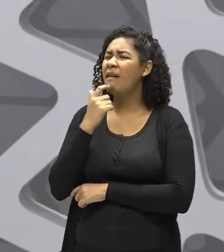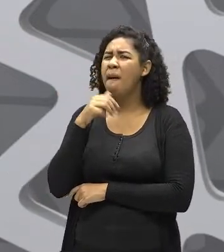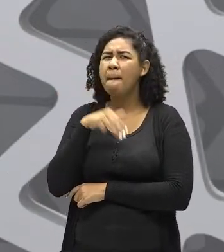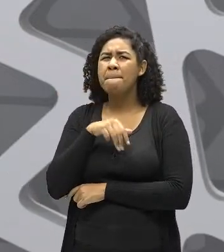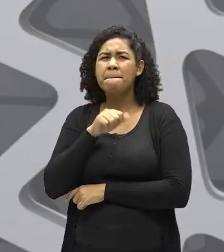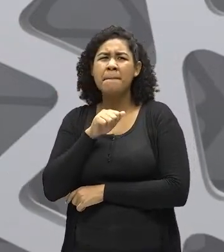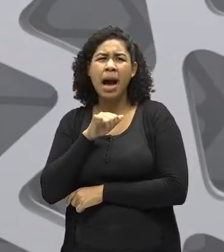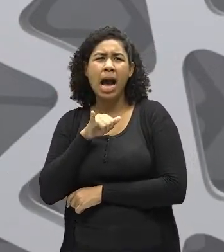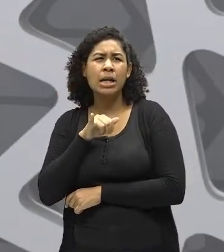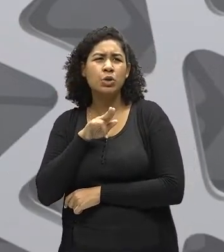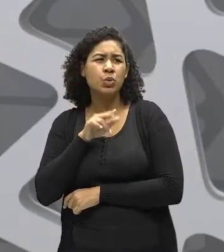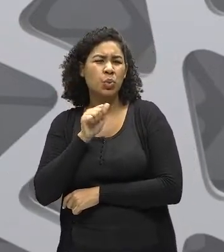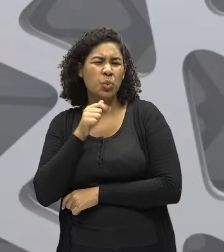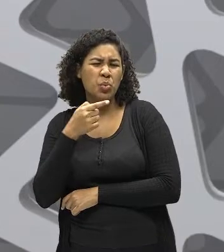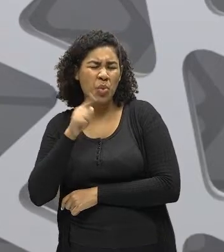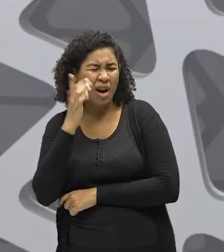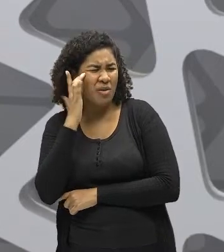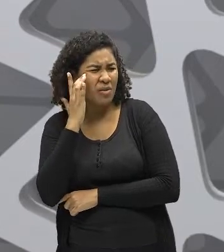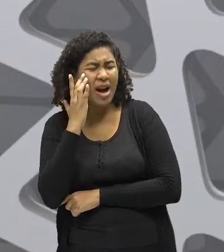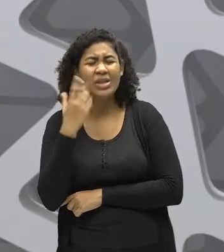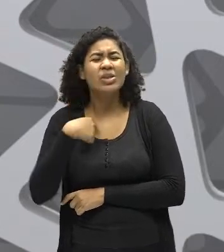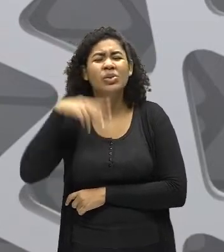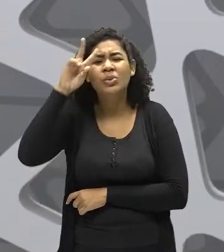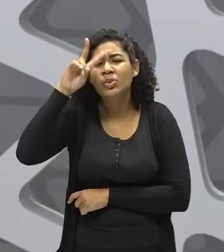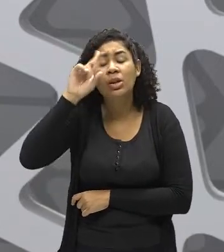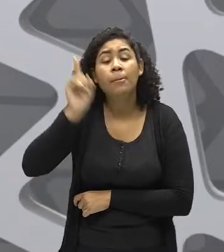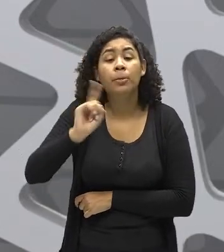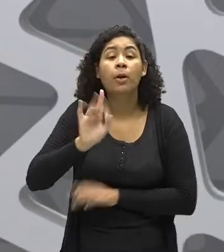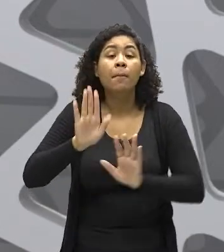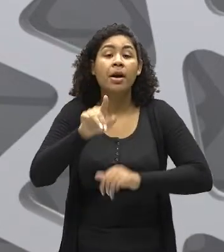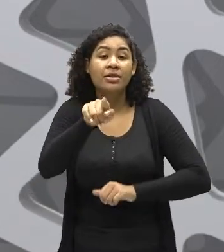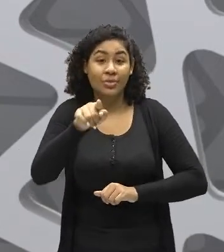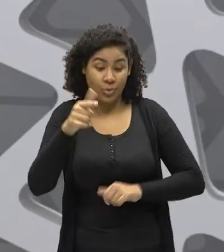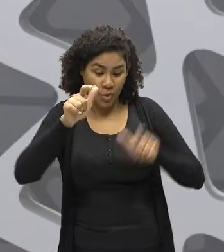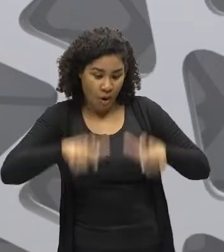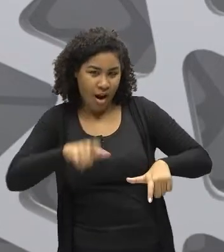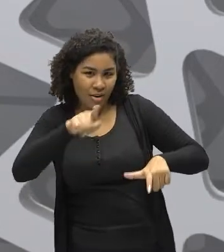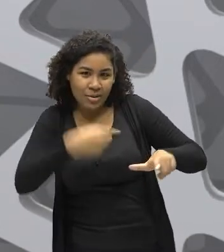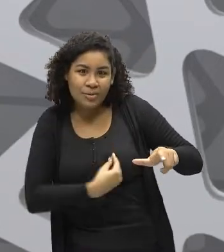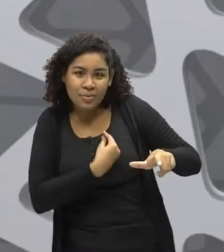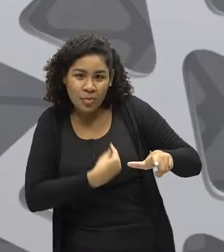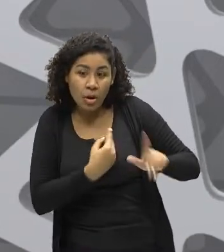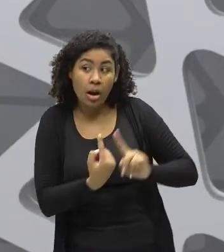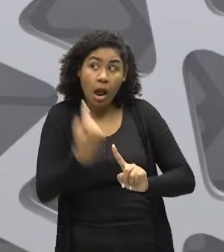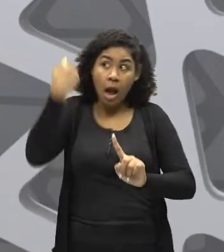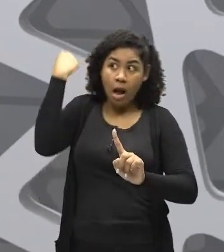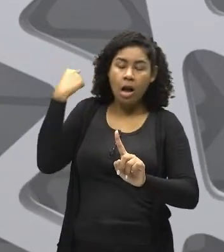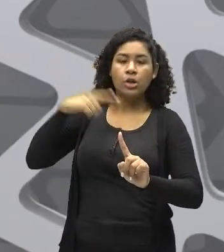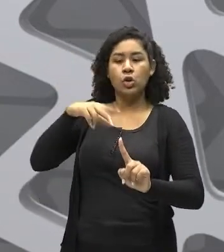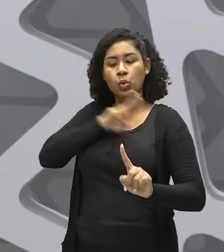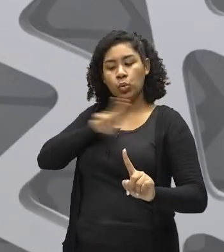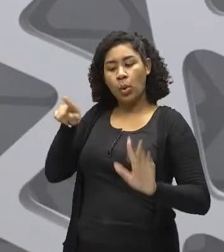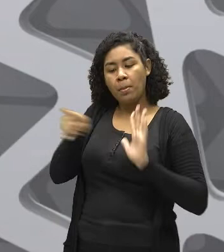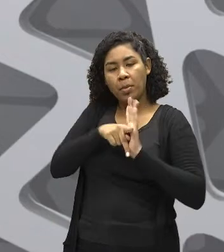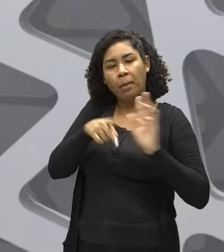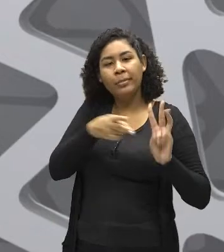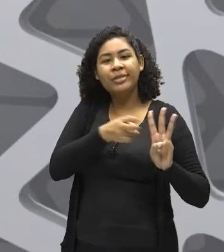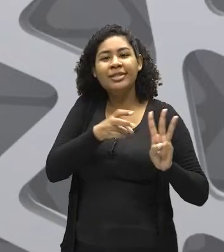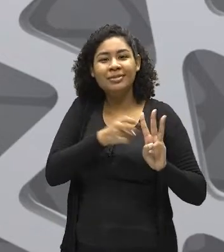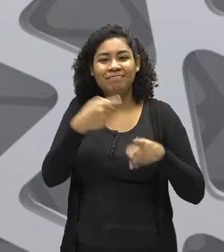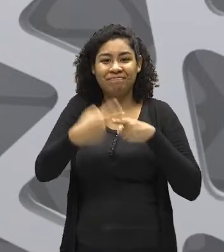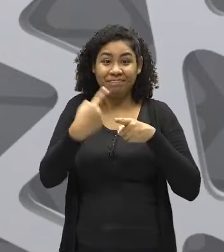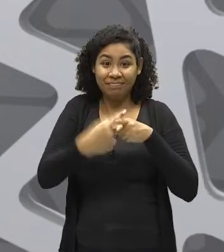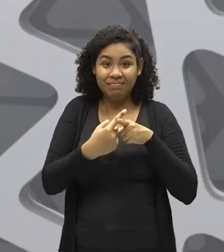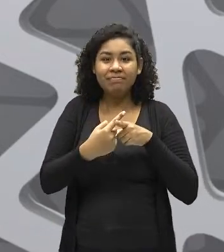lembrada agora. Então, o local que você mora, ele já recebeu o nome indígena antes. Porque antes do colonizador chegar